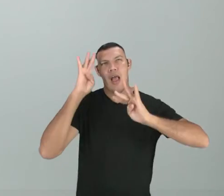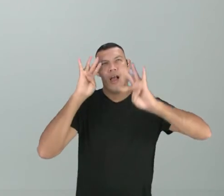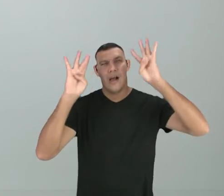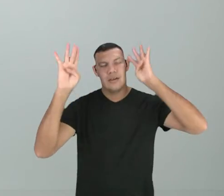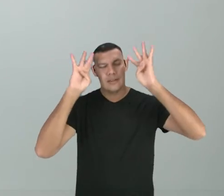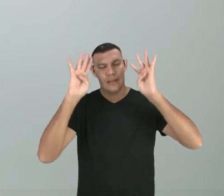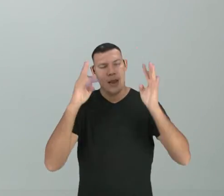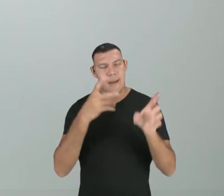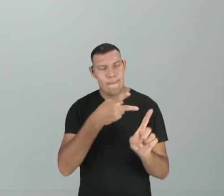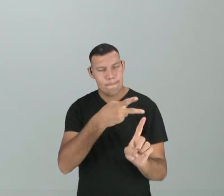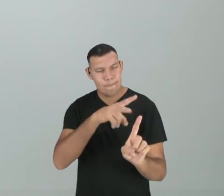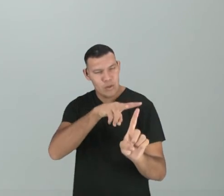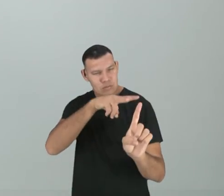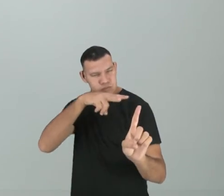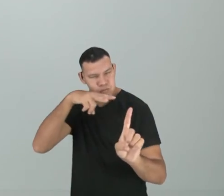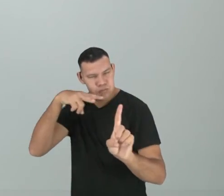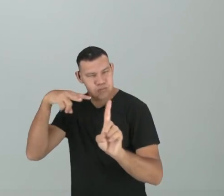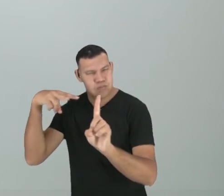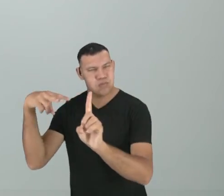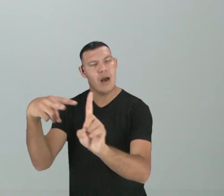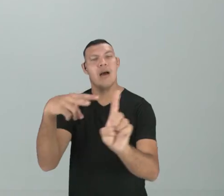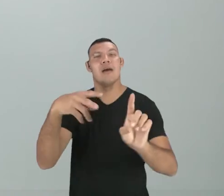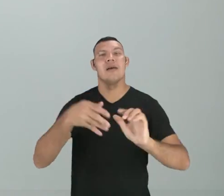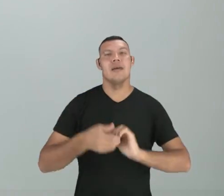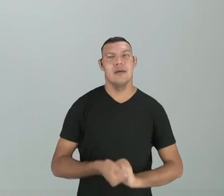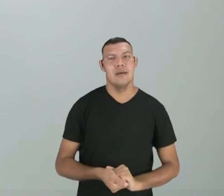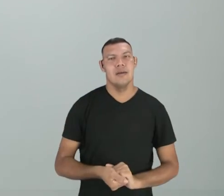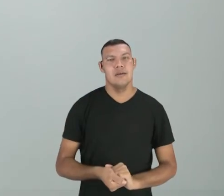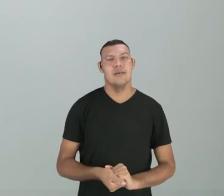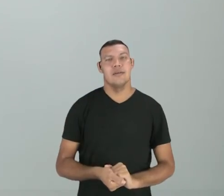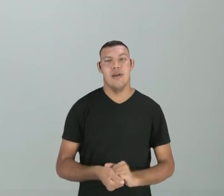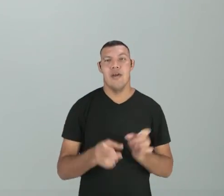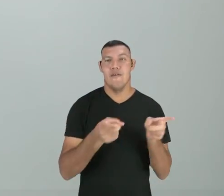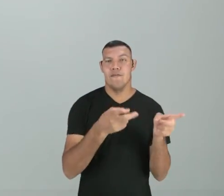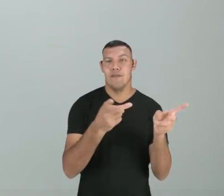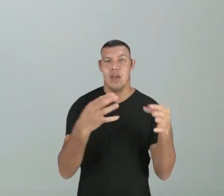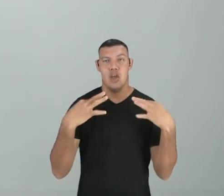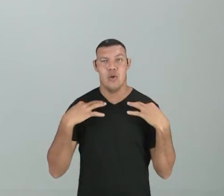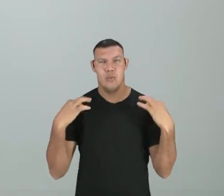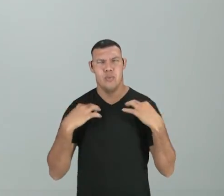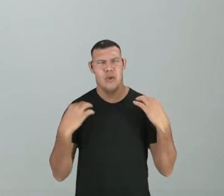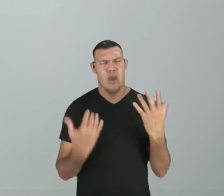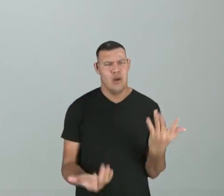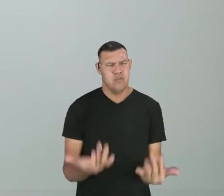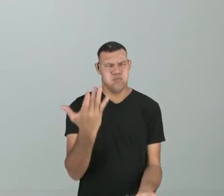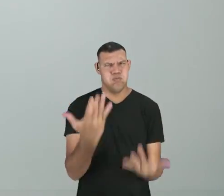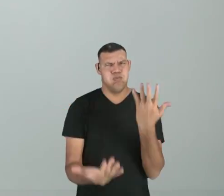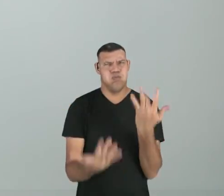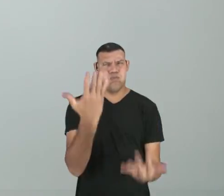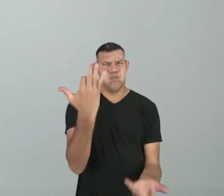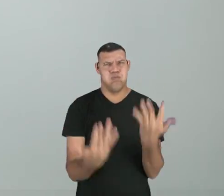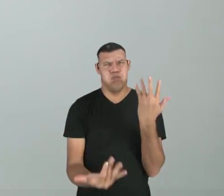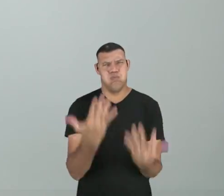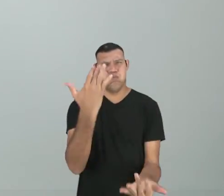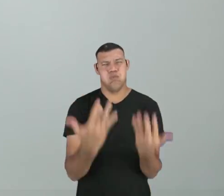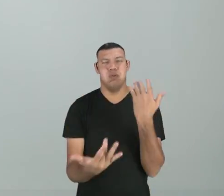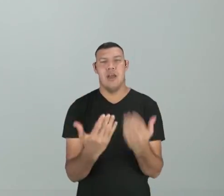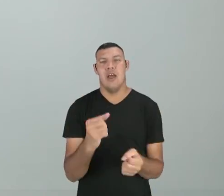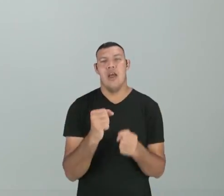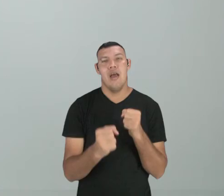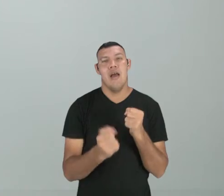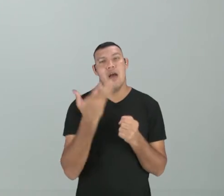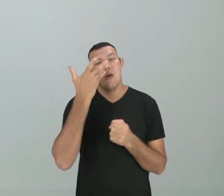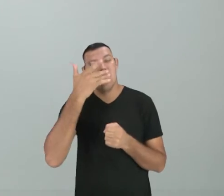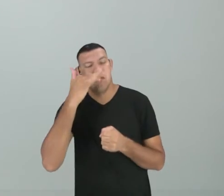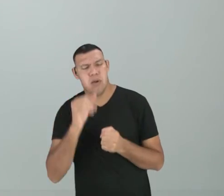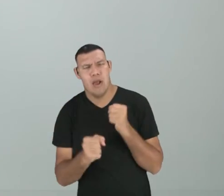toda essa cena, né? Visualizar o bazar pegando fogo, aquele fogo, as crianças correndo, o lamento